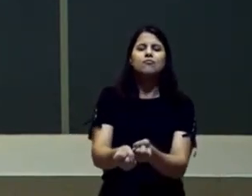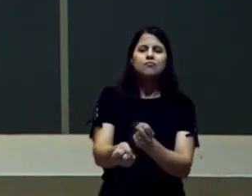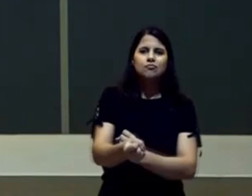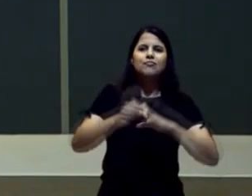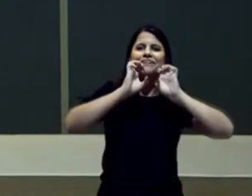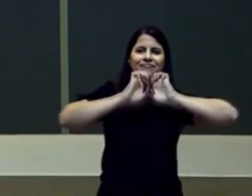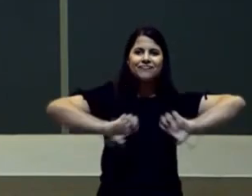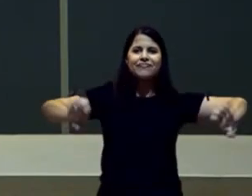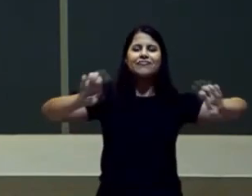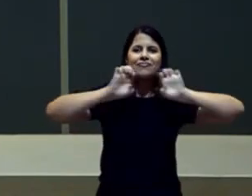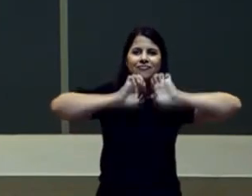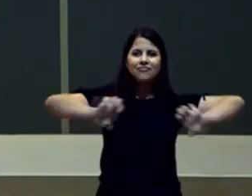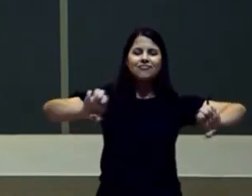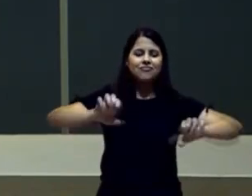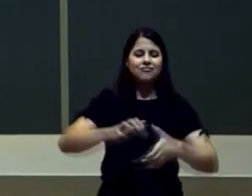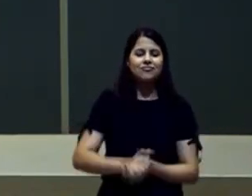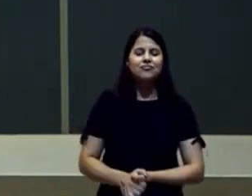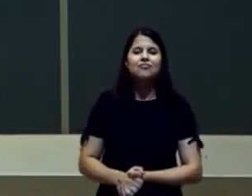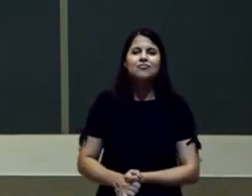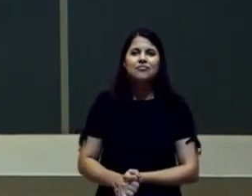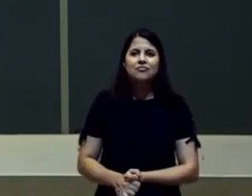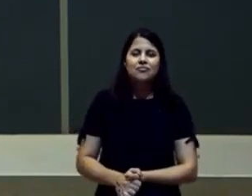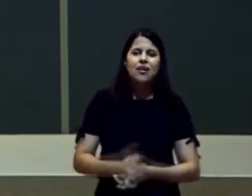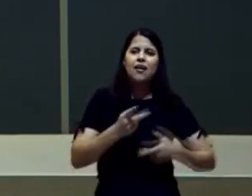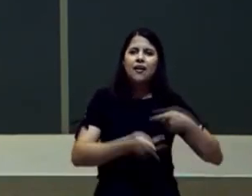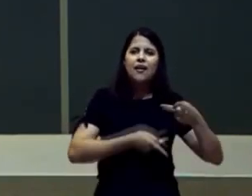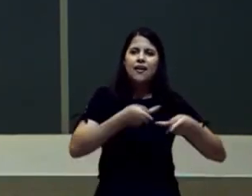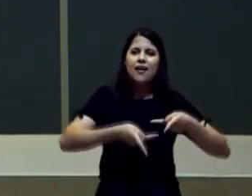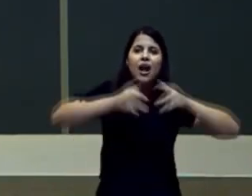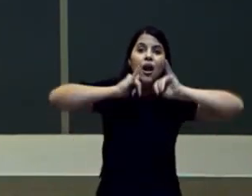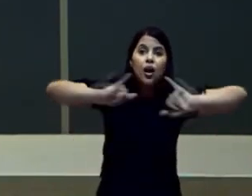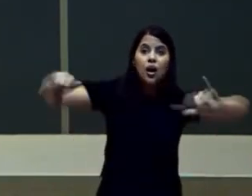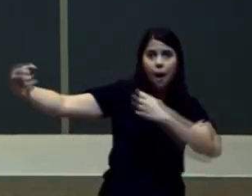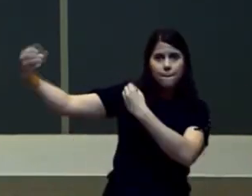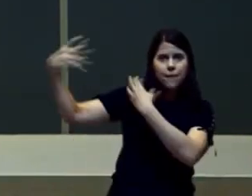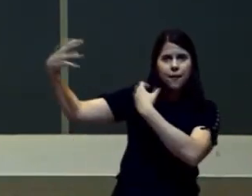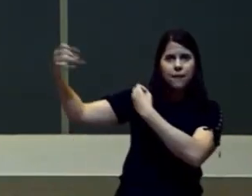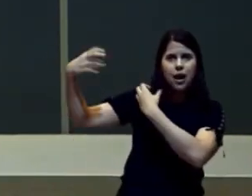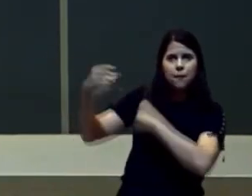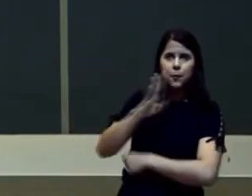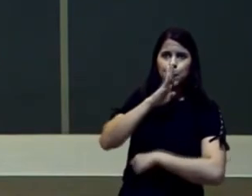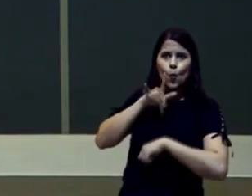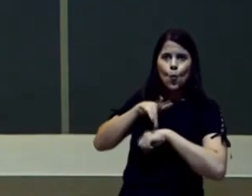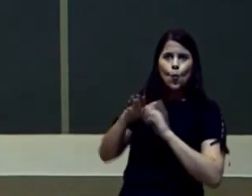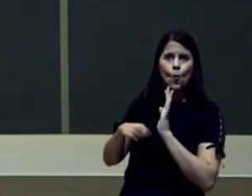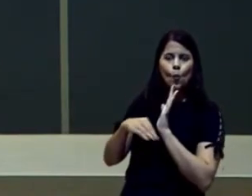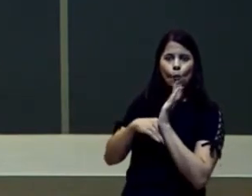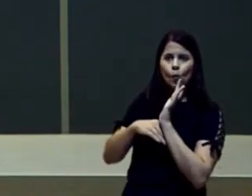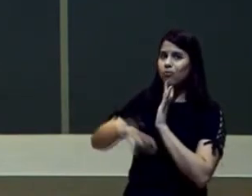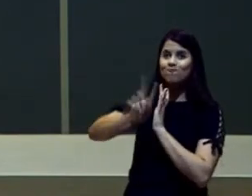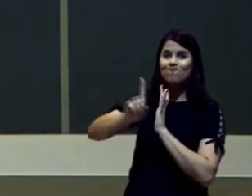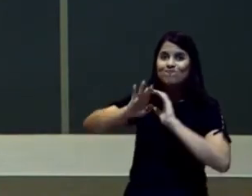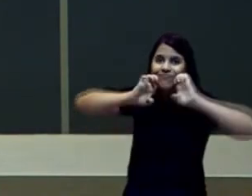evangelista, transmita essa herança. O que nós recebemos precisa ser transmitido.